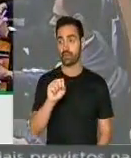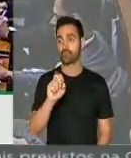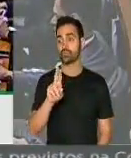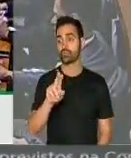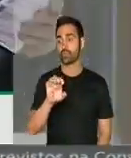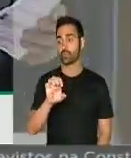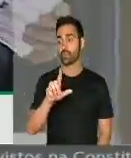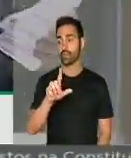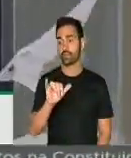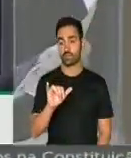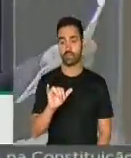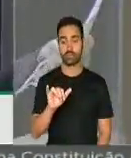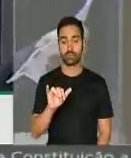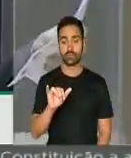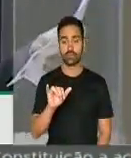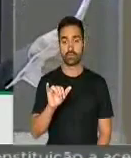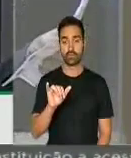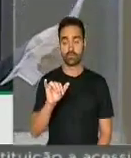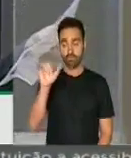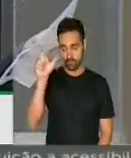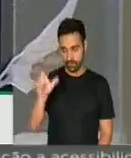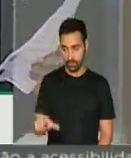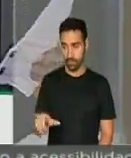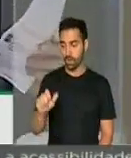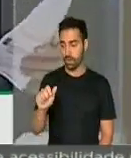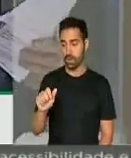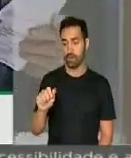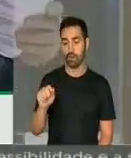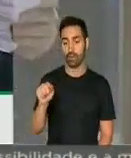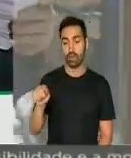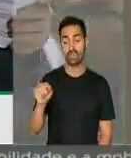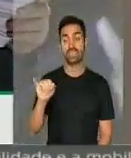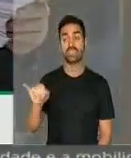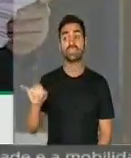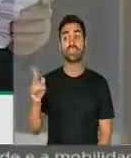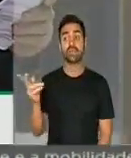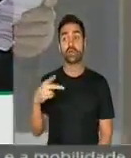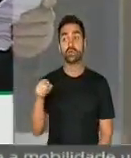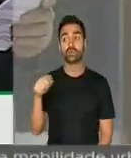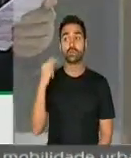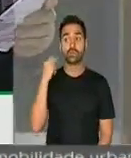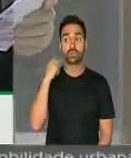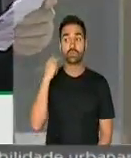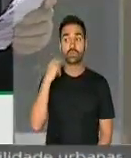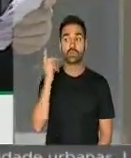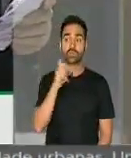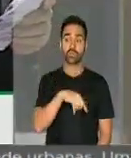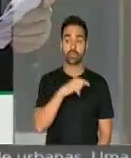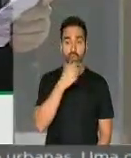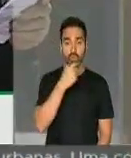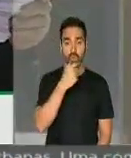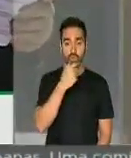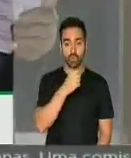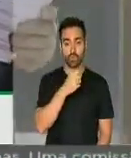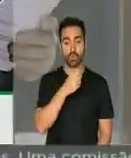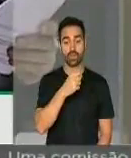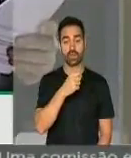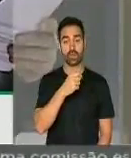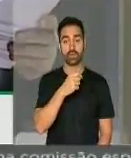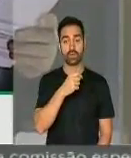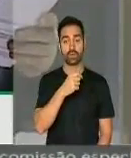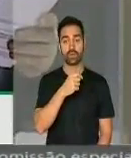Armani fosse ela uma das dezenas de vítimas do ex-médico Roger abdel